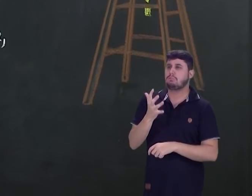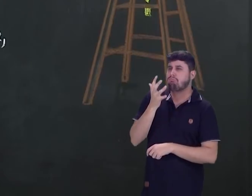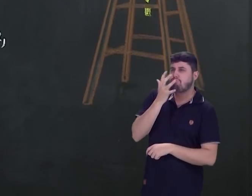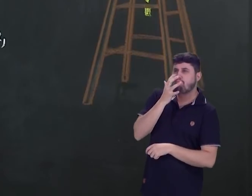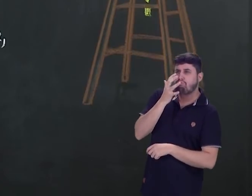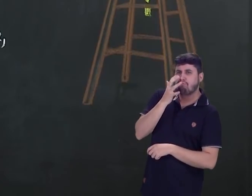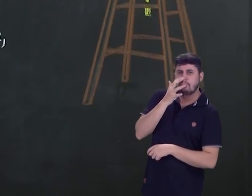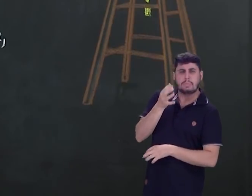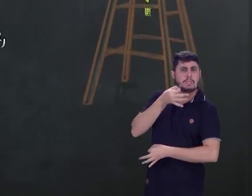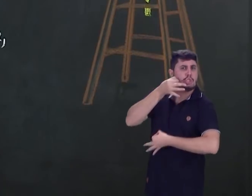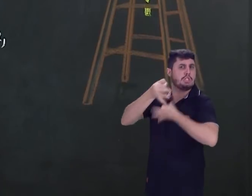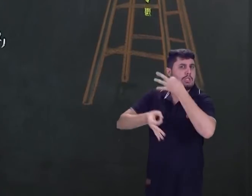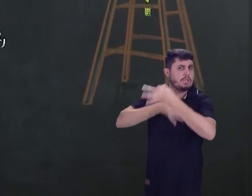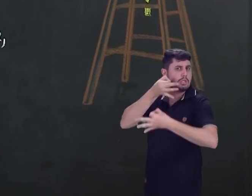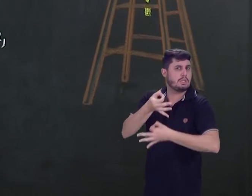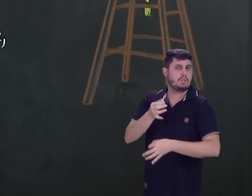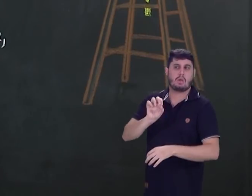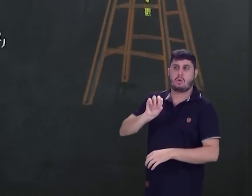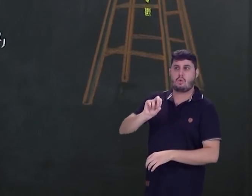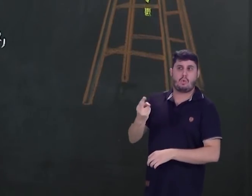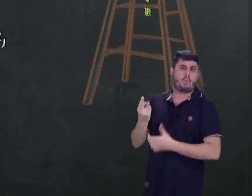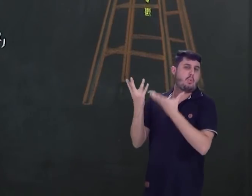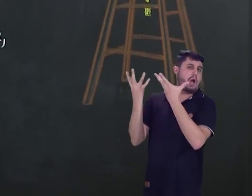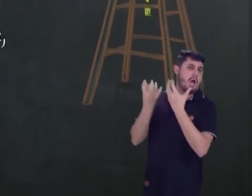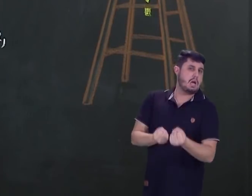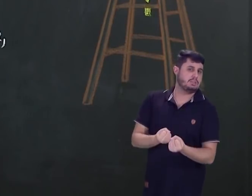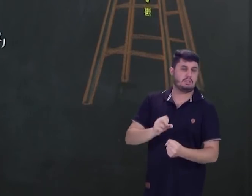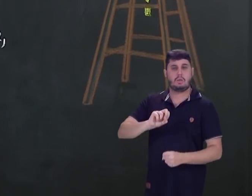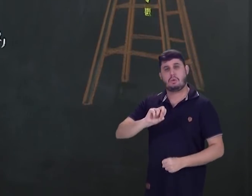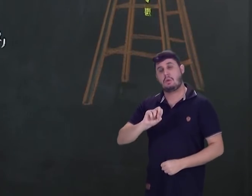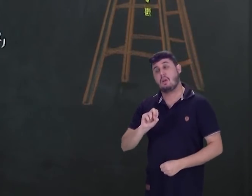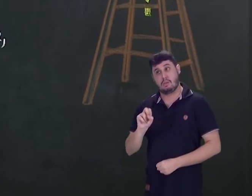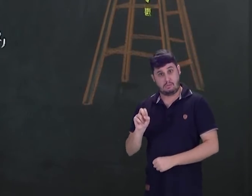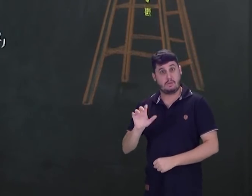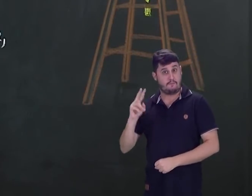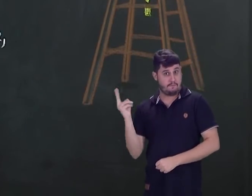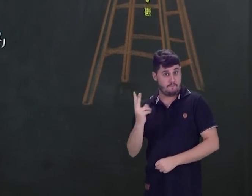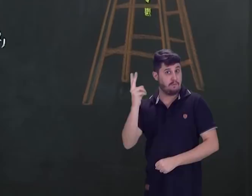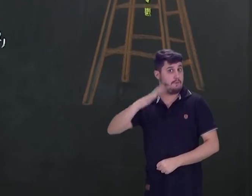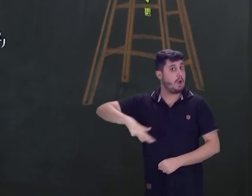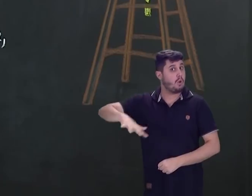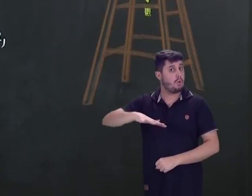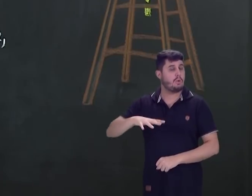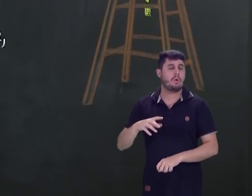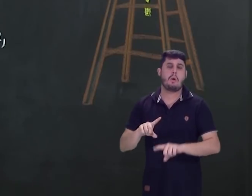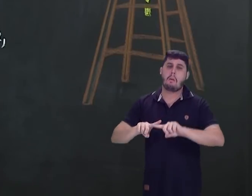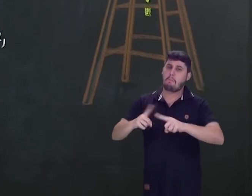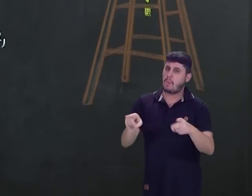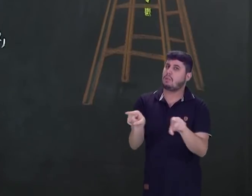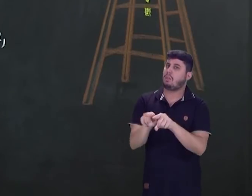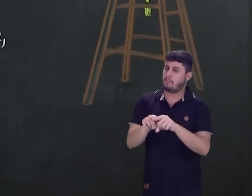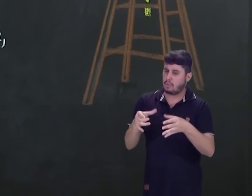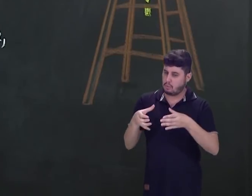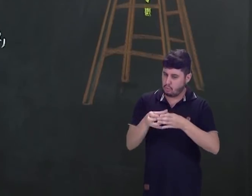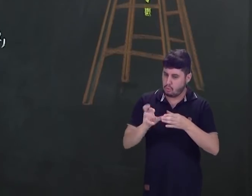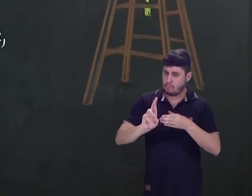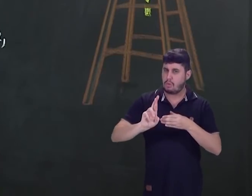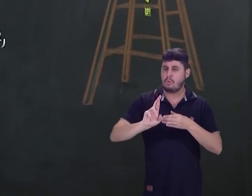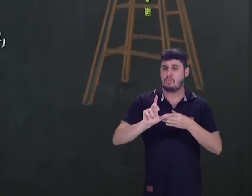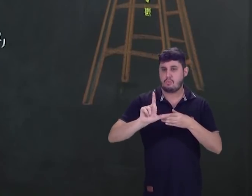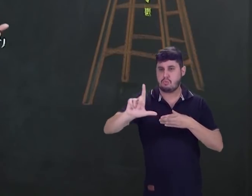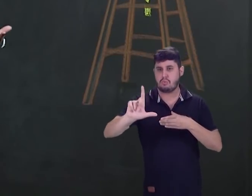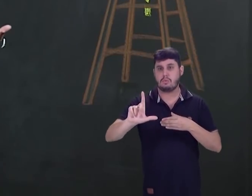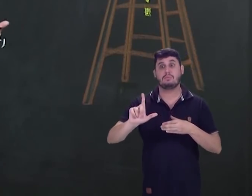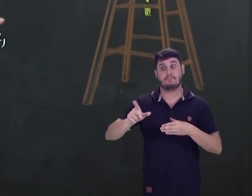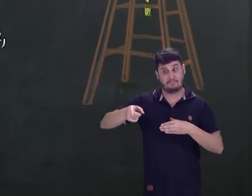crítica, essa aceitação, esse valor, né? Mas ao mesmo tempo, as próprias vanguardas e essas